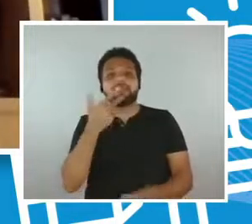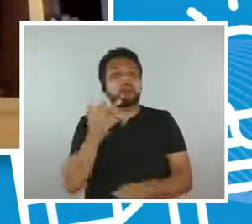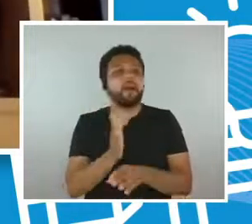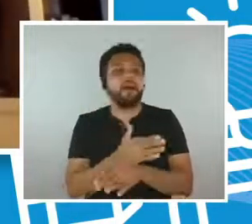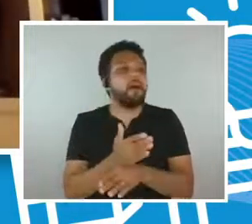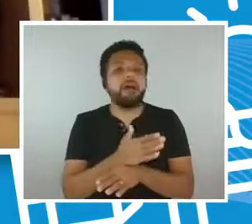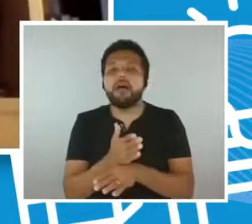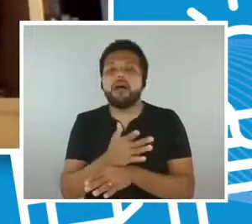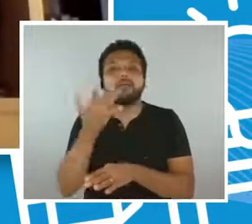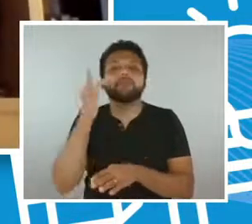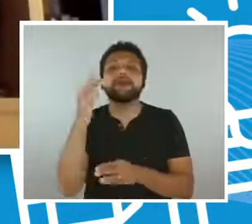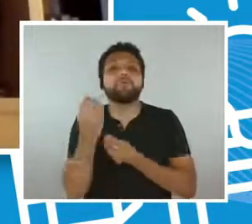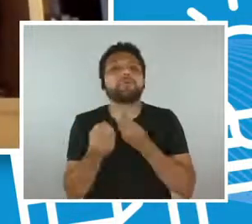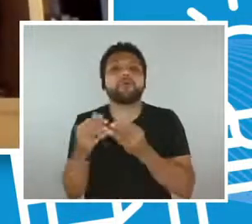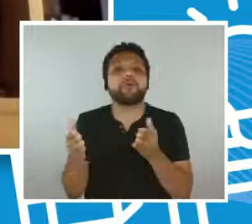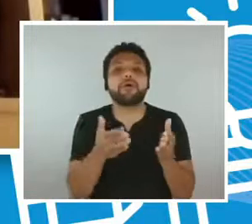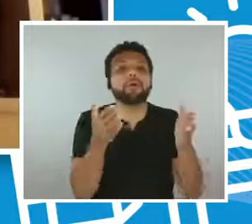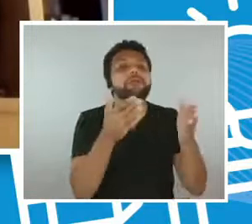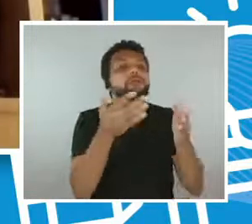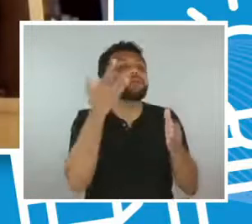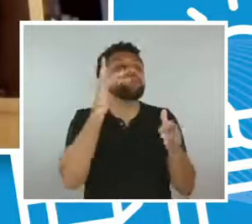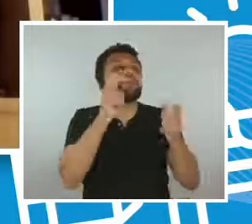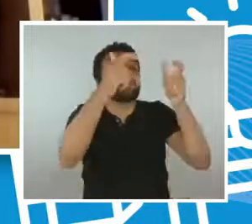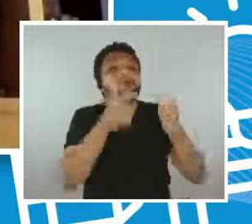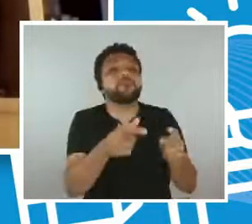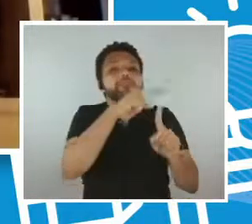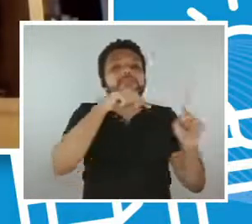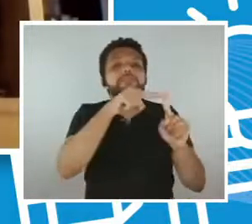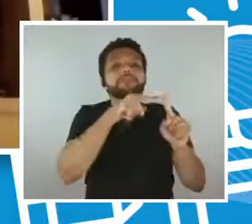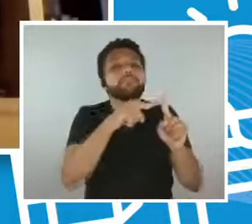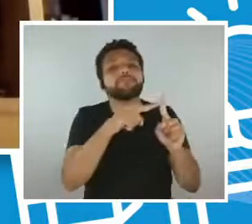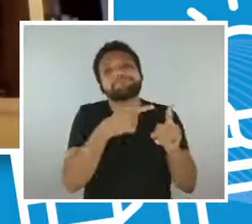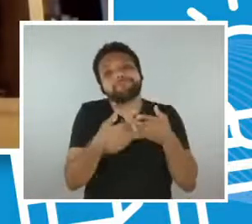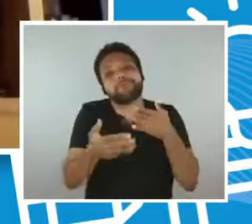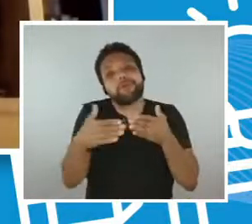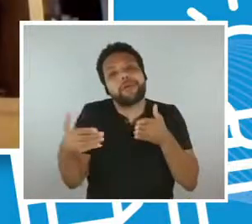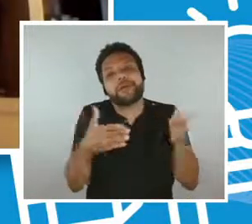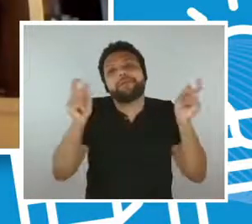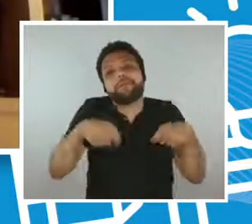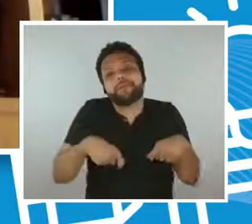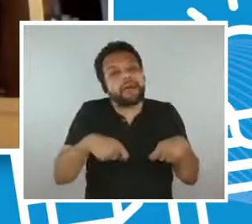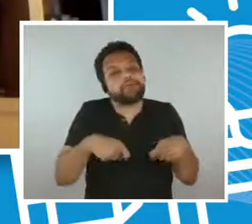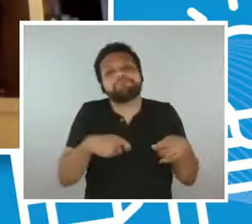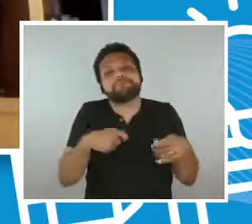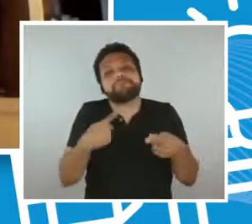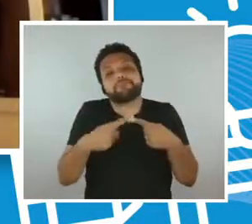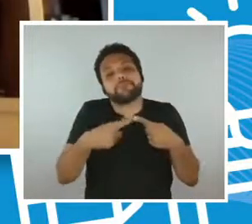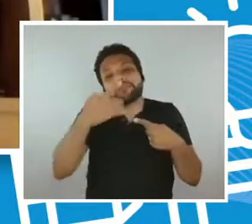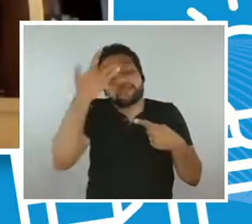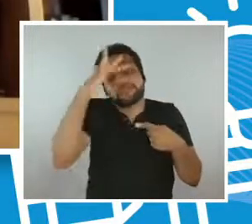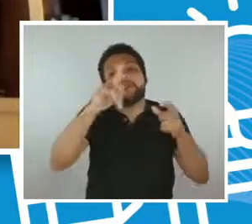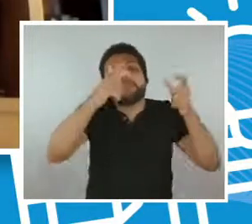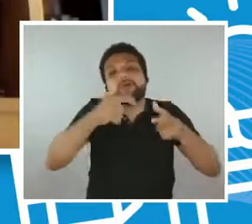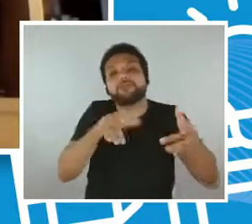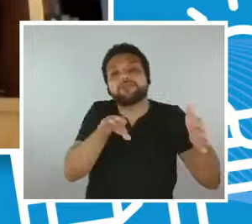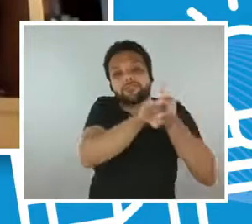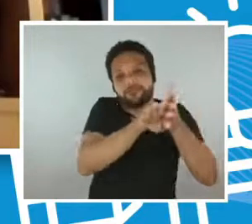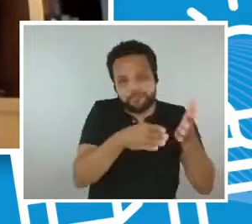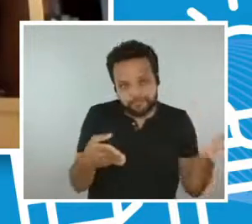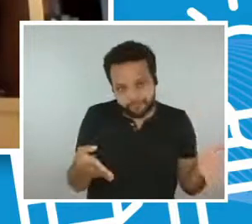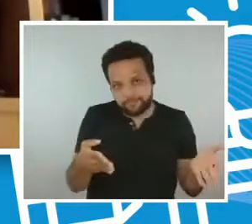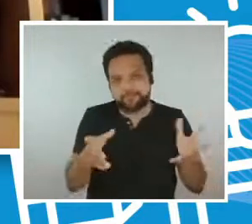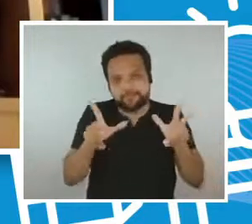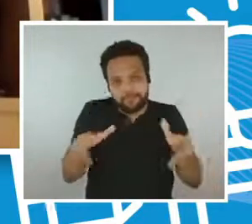essa coerência, ela é importante, mas ela é importante para o currículo, para o material, para a forma que o professor vai